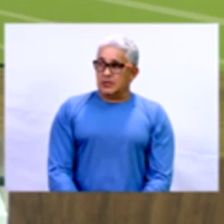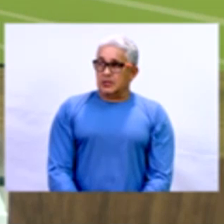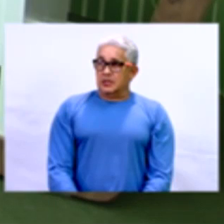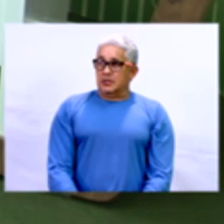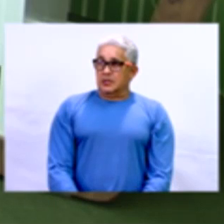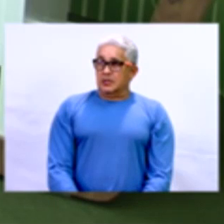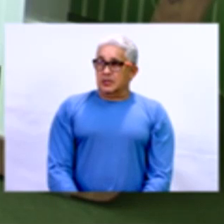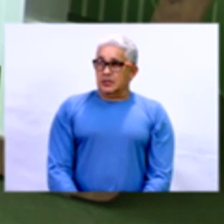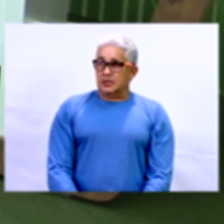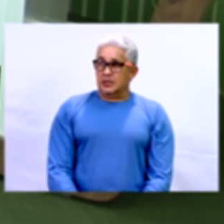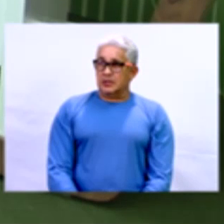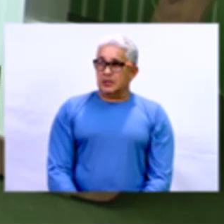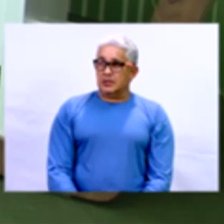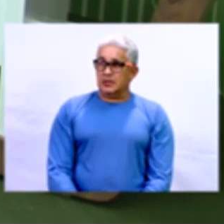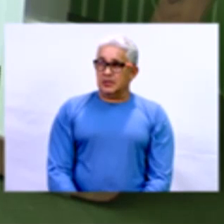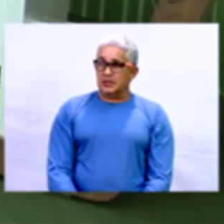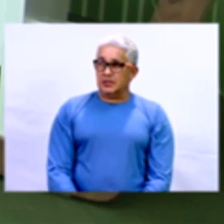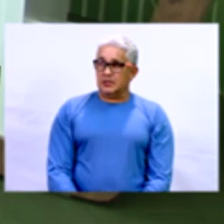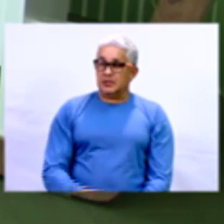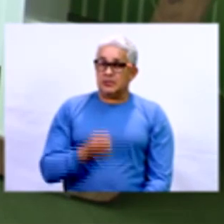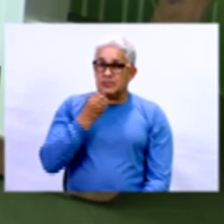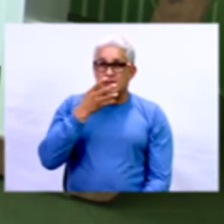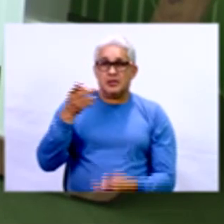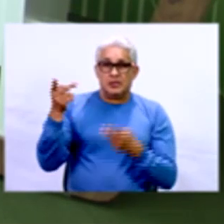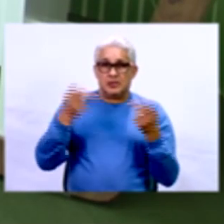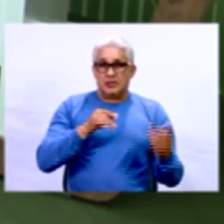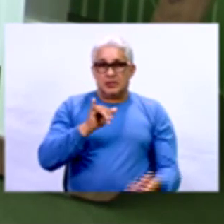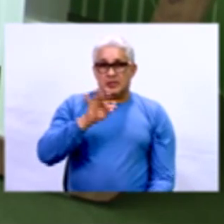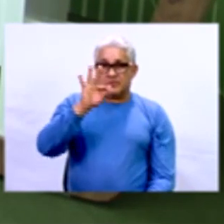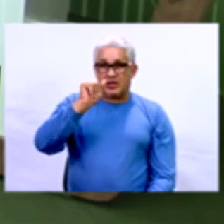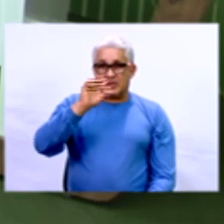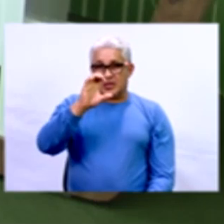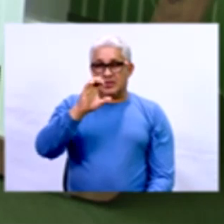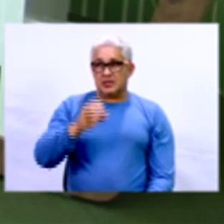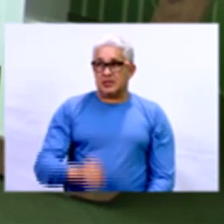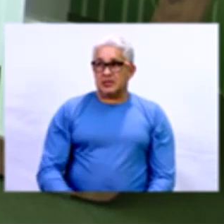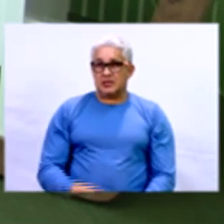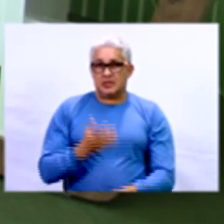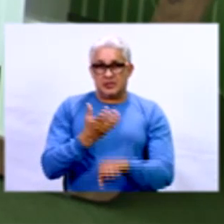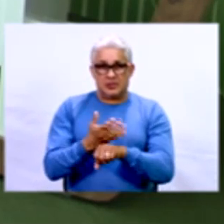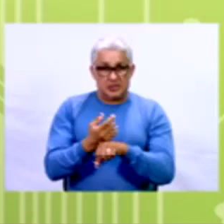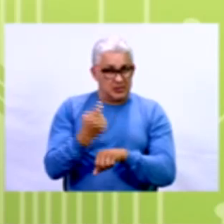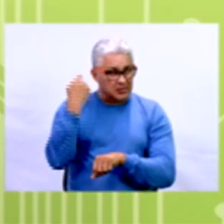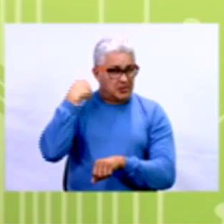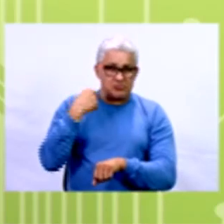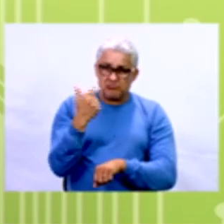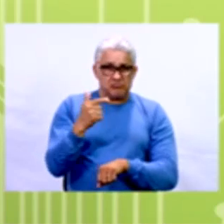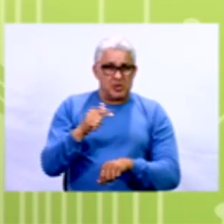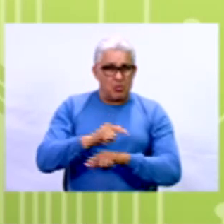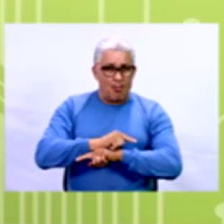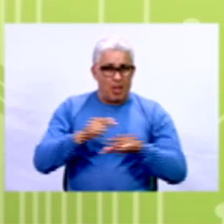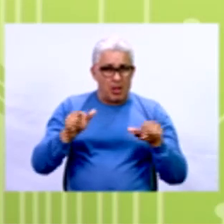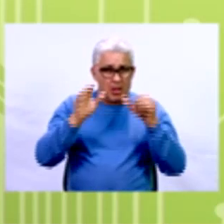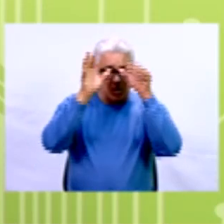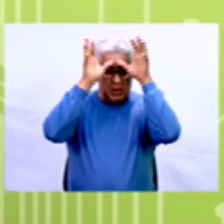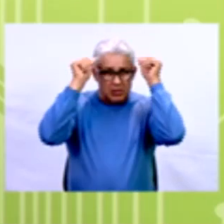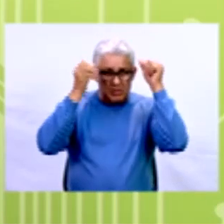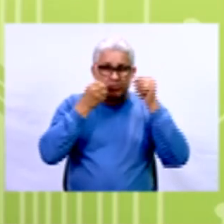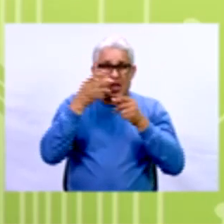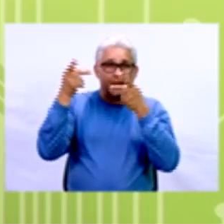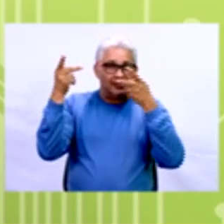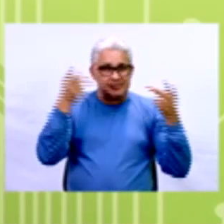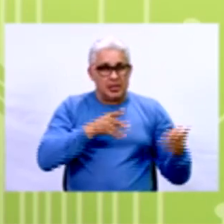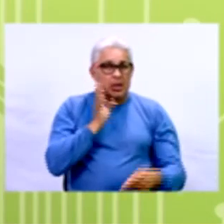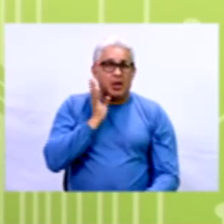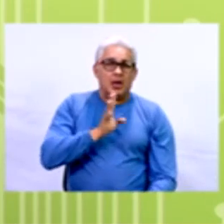IFAC, o pessoal do Acre, sejam muito bem-vindos. Na outra vez que eu dei a disciplina não tinha pessoal do Acre, mas sejam bem-vindos, é